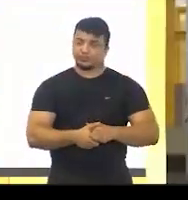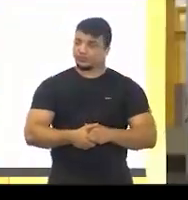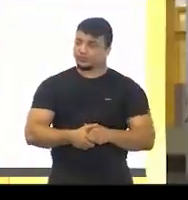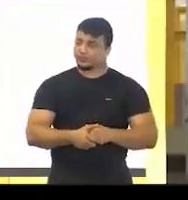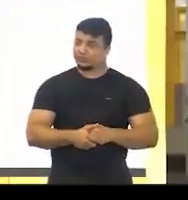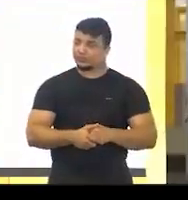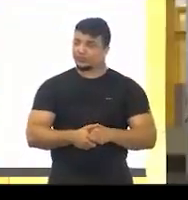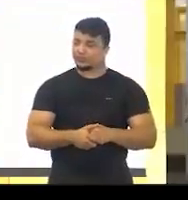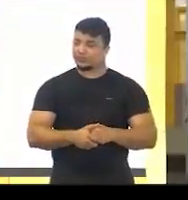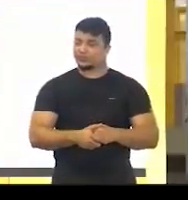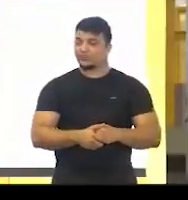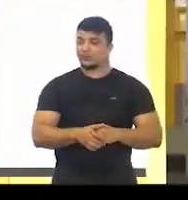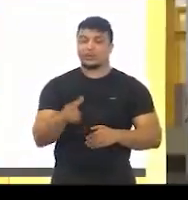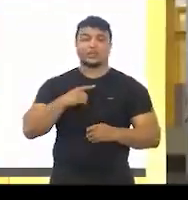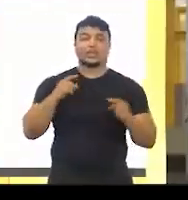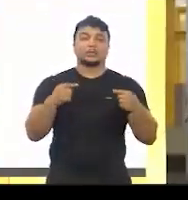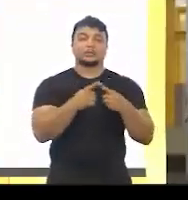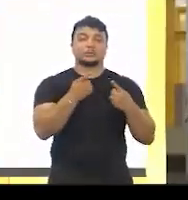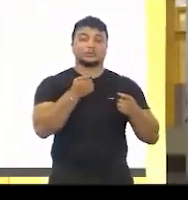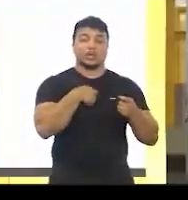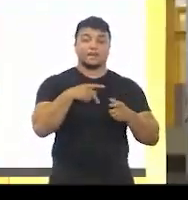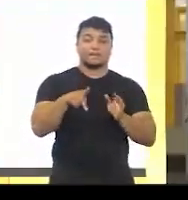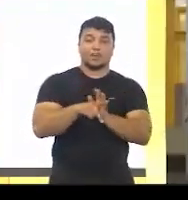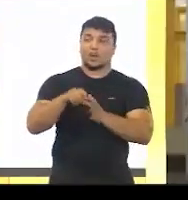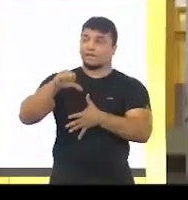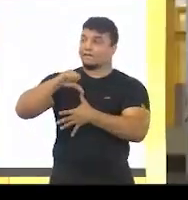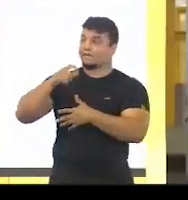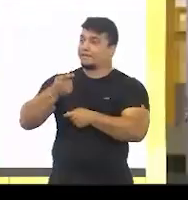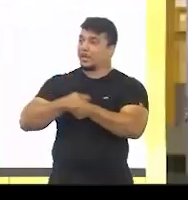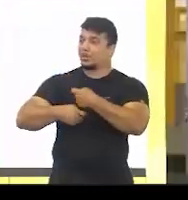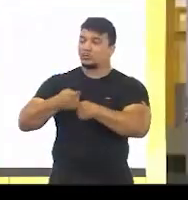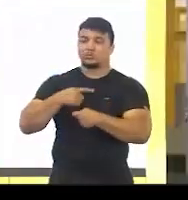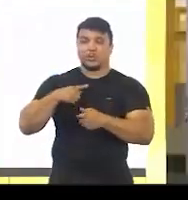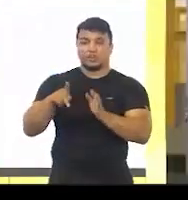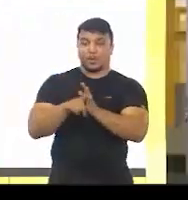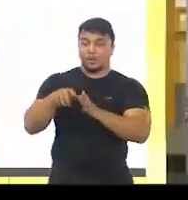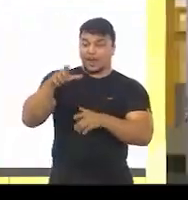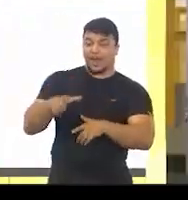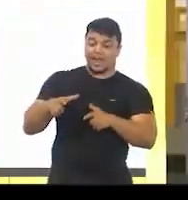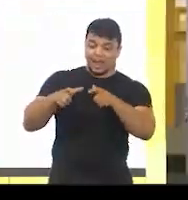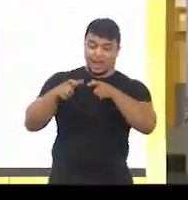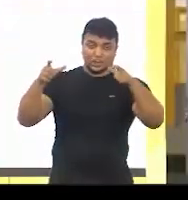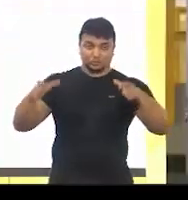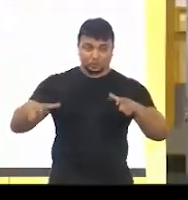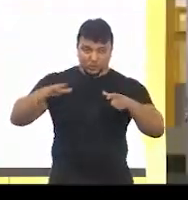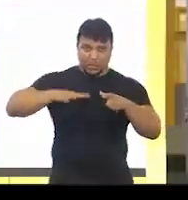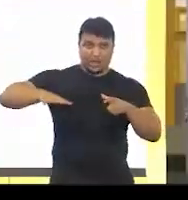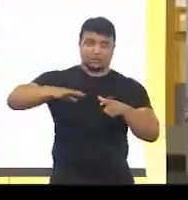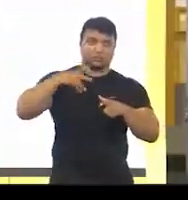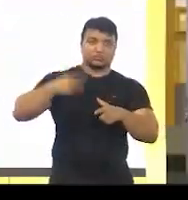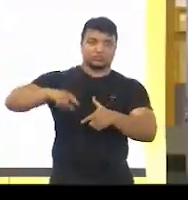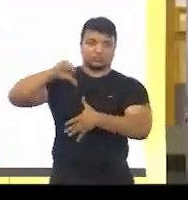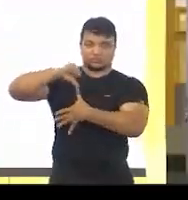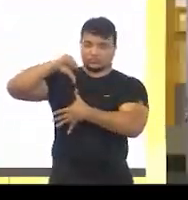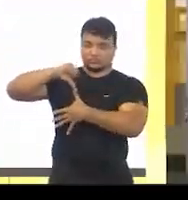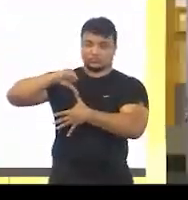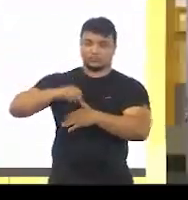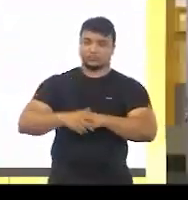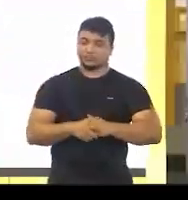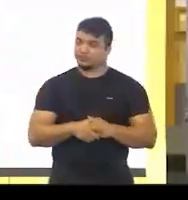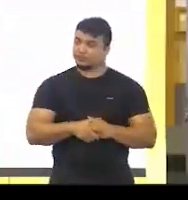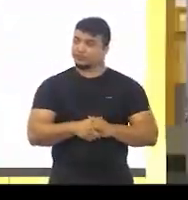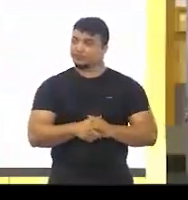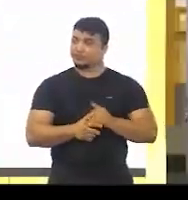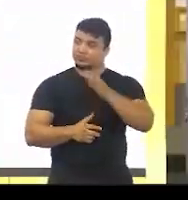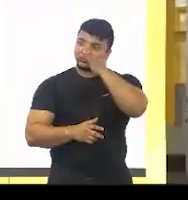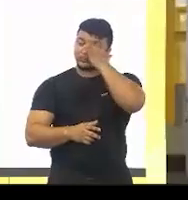certo? Quais as relações no Mercosul? Opa, escala regional. Então, se liga nessa